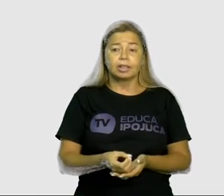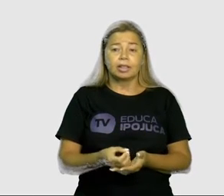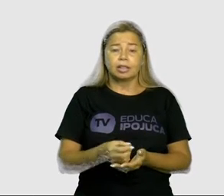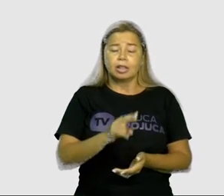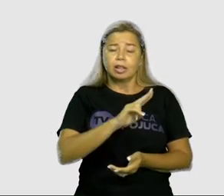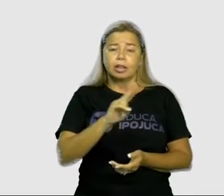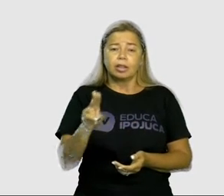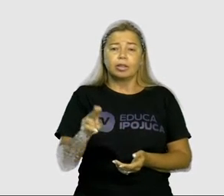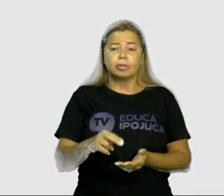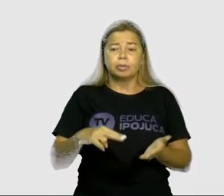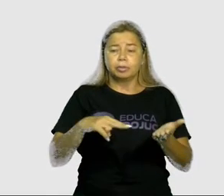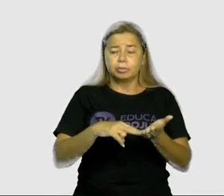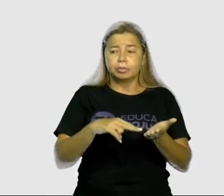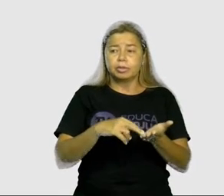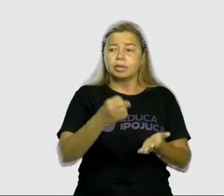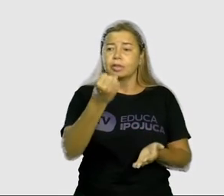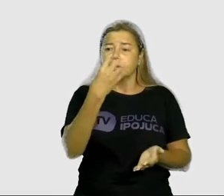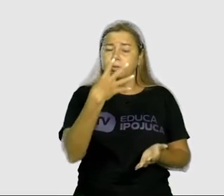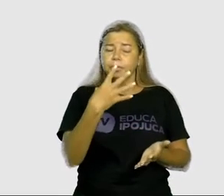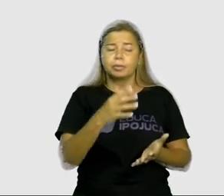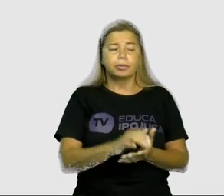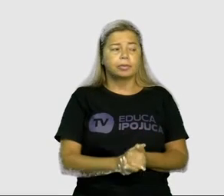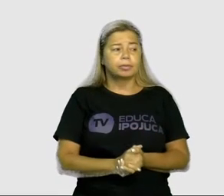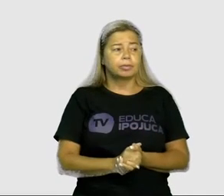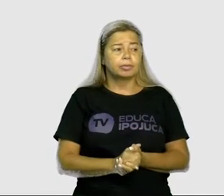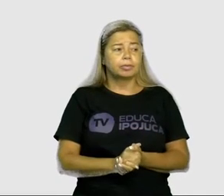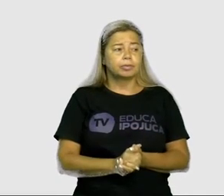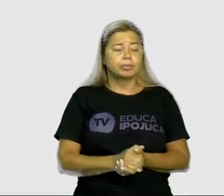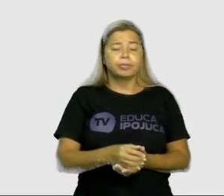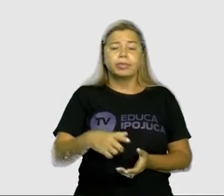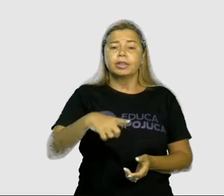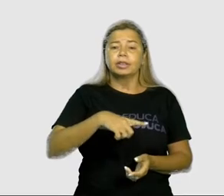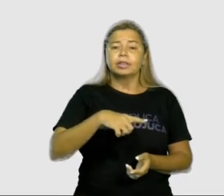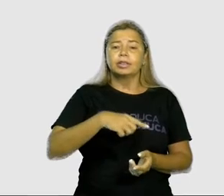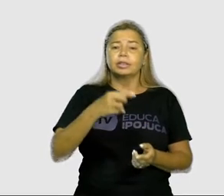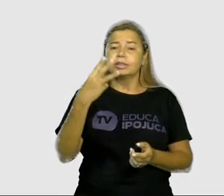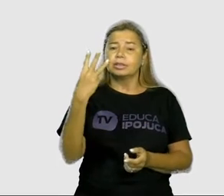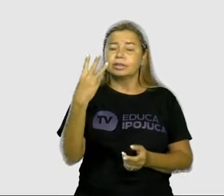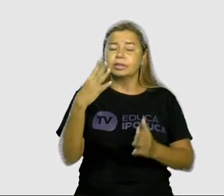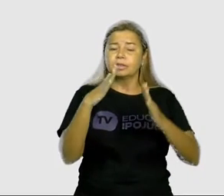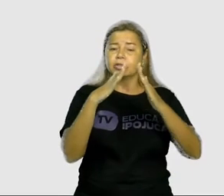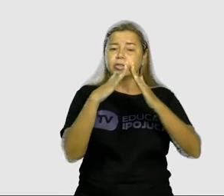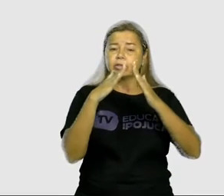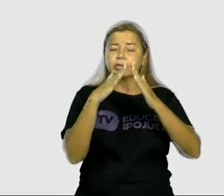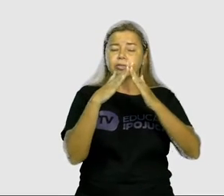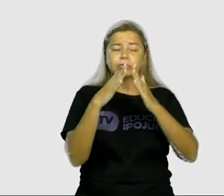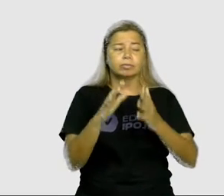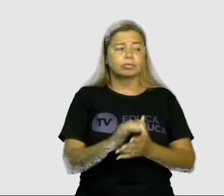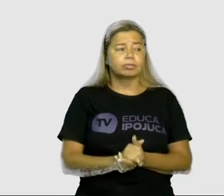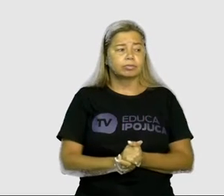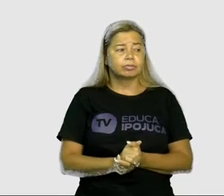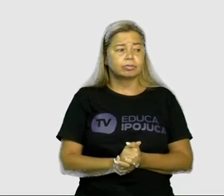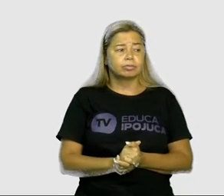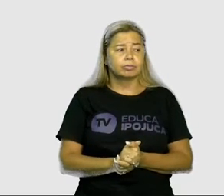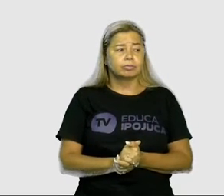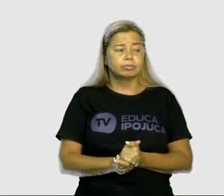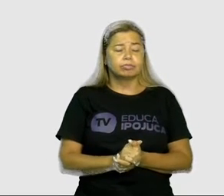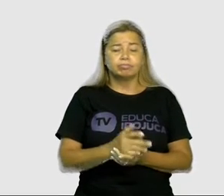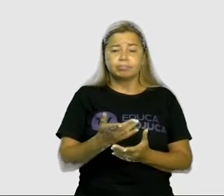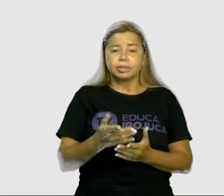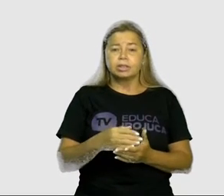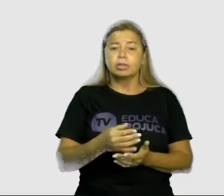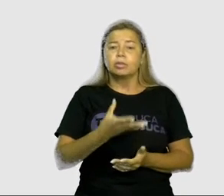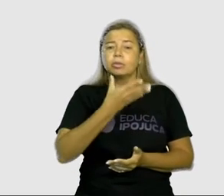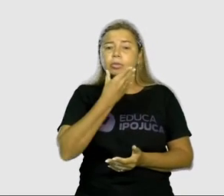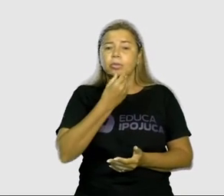Boa. Então temos aí, e temos aí 3 casas, tá? Na qual ele